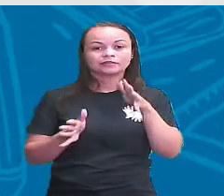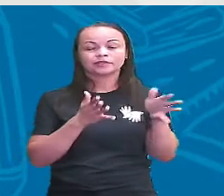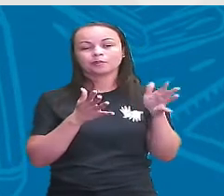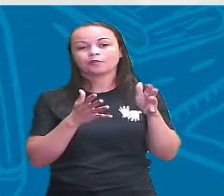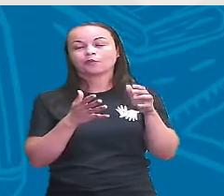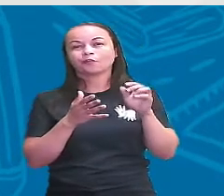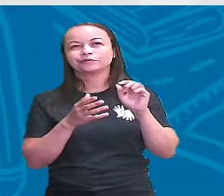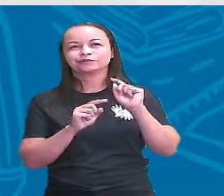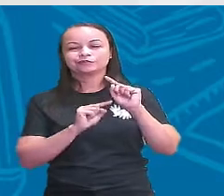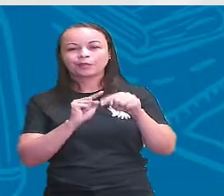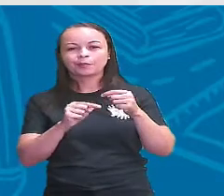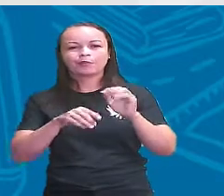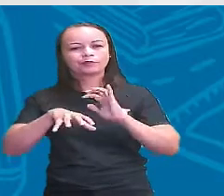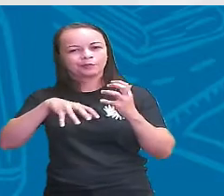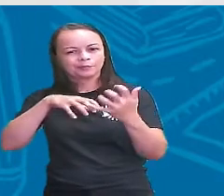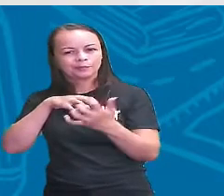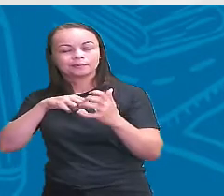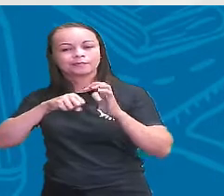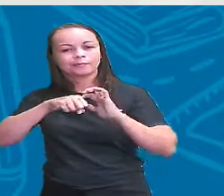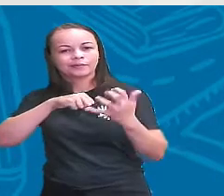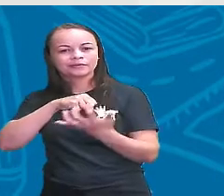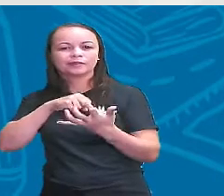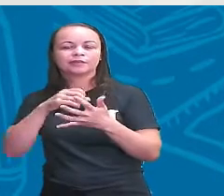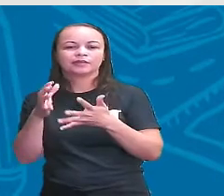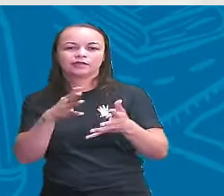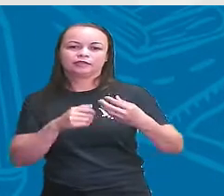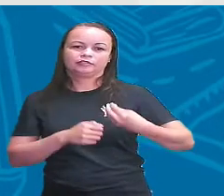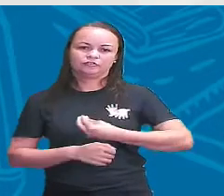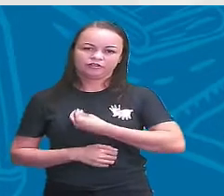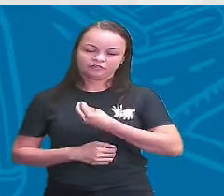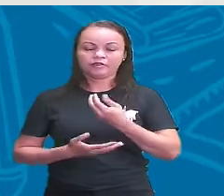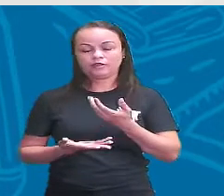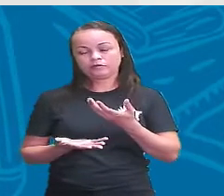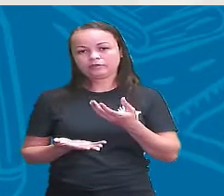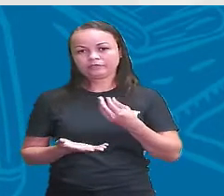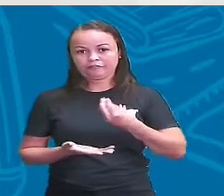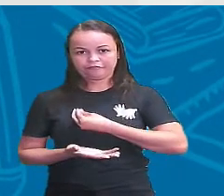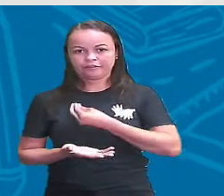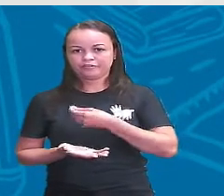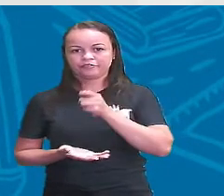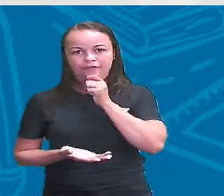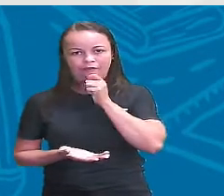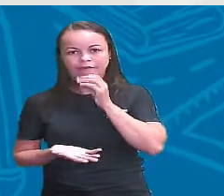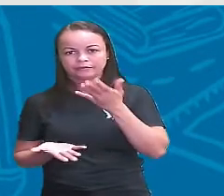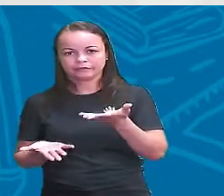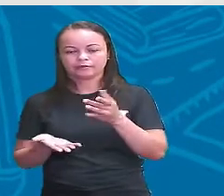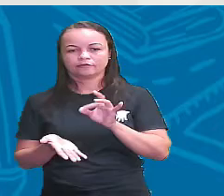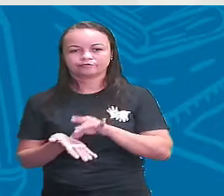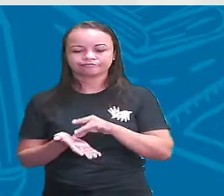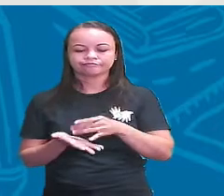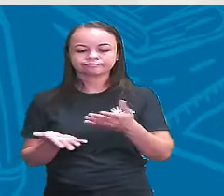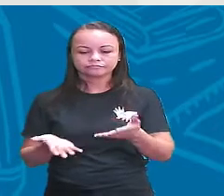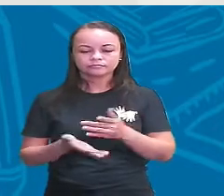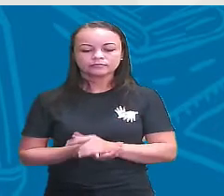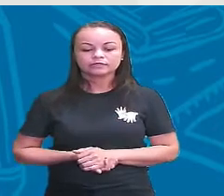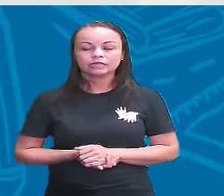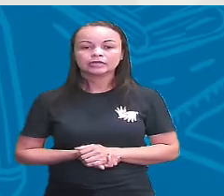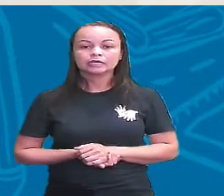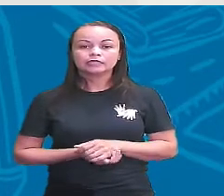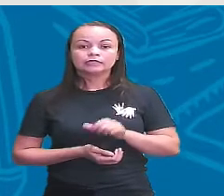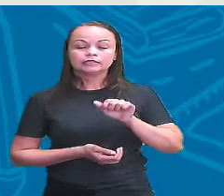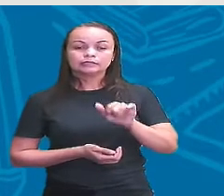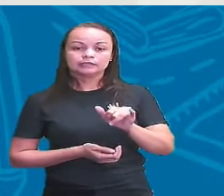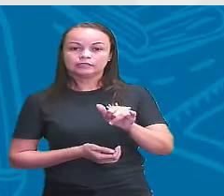desse período pandêmico aí que a gente viveu, a gente ainda está vivendo, na verdade, né? Se não fosse a internet, a gente não teria